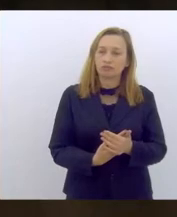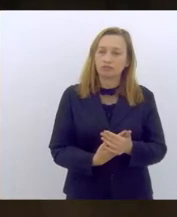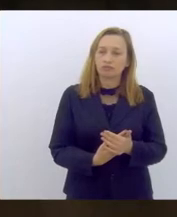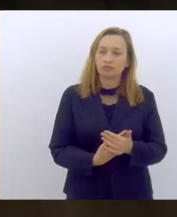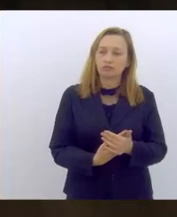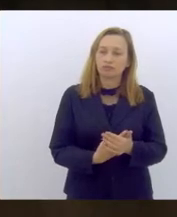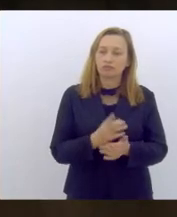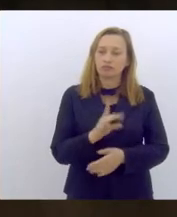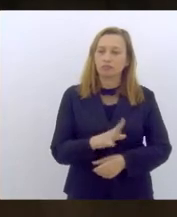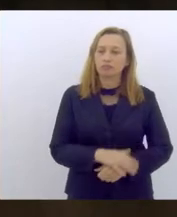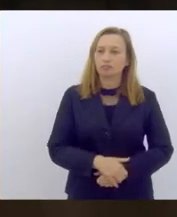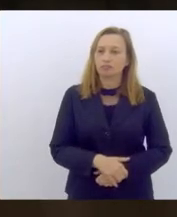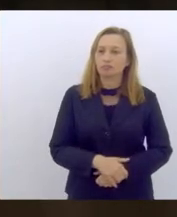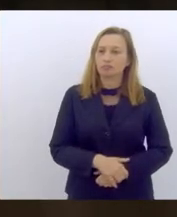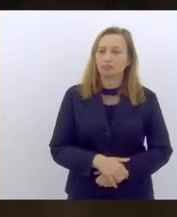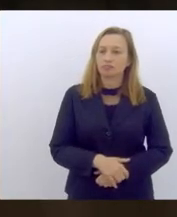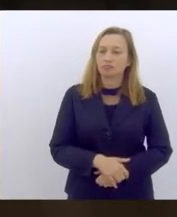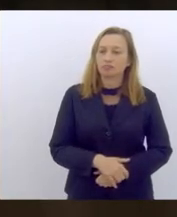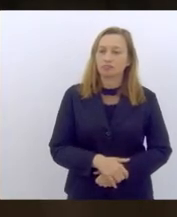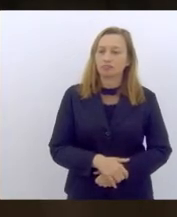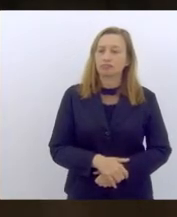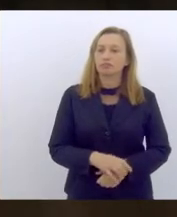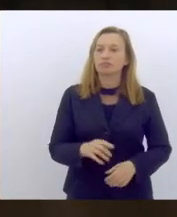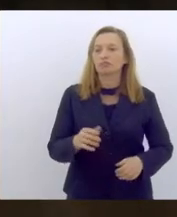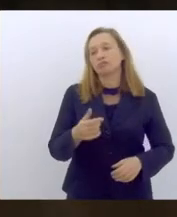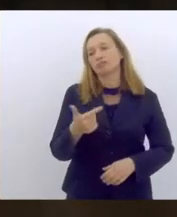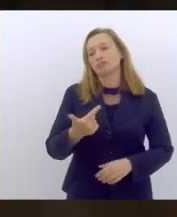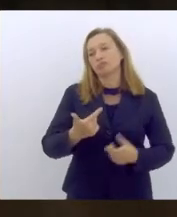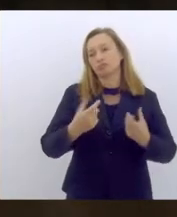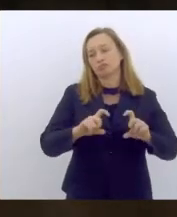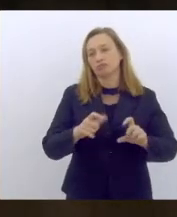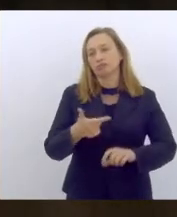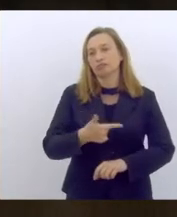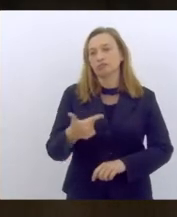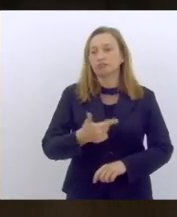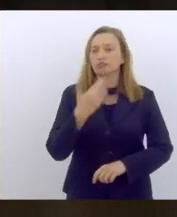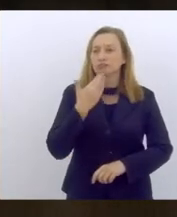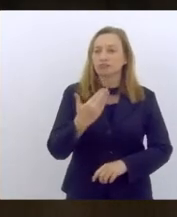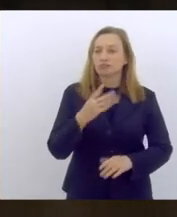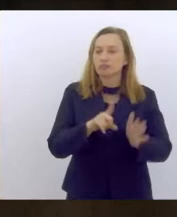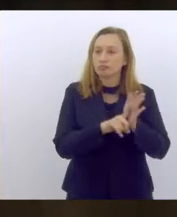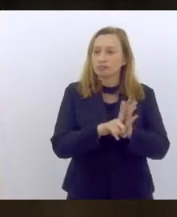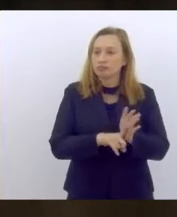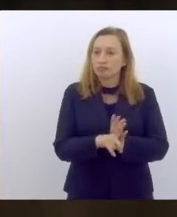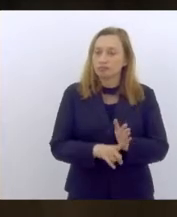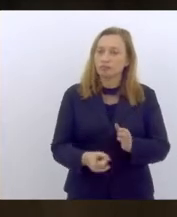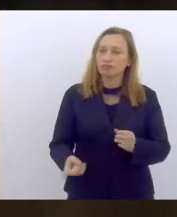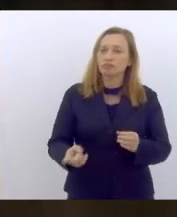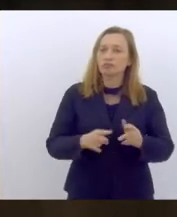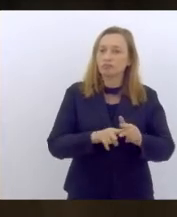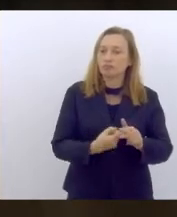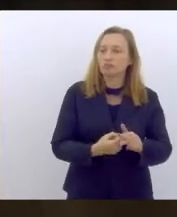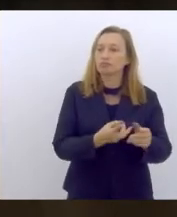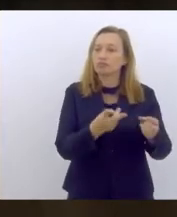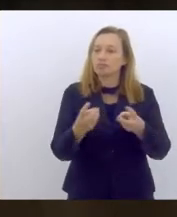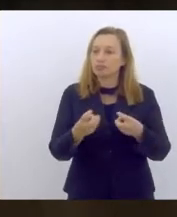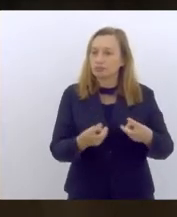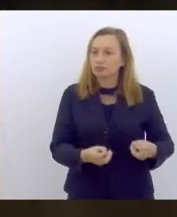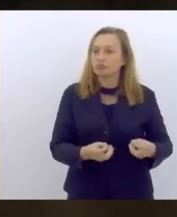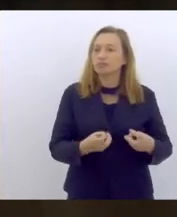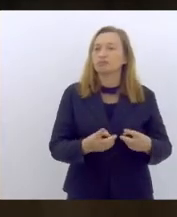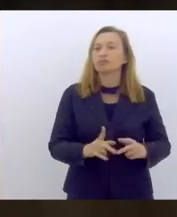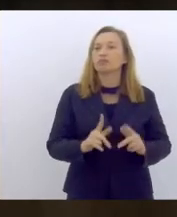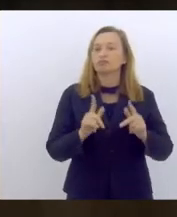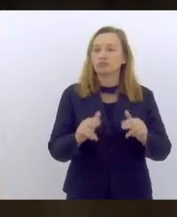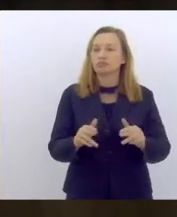e só parágrafo segundo sempre que for solicitado a revisão extraordinariamente deverá ser observado os